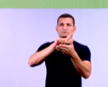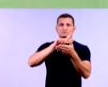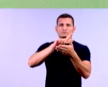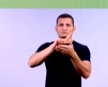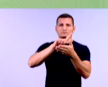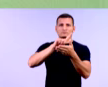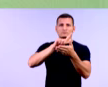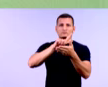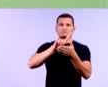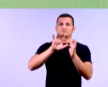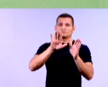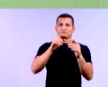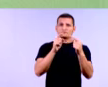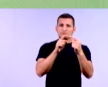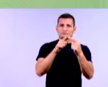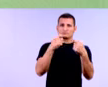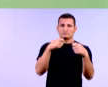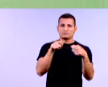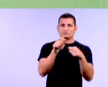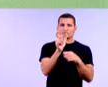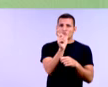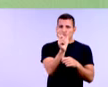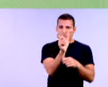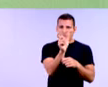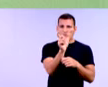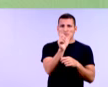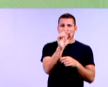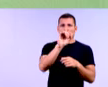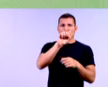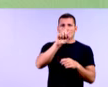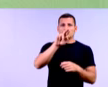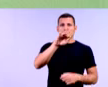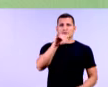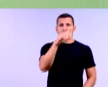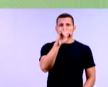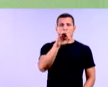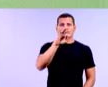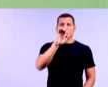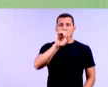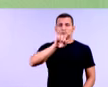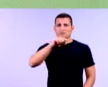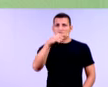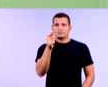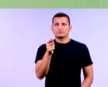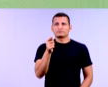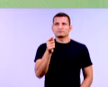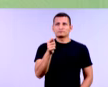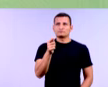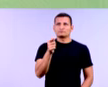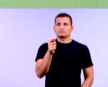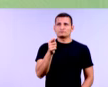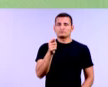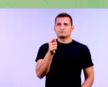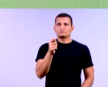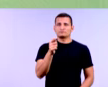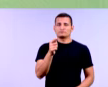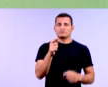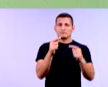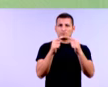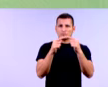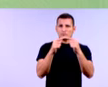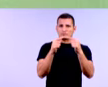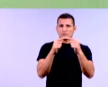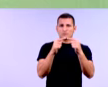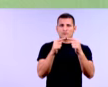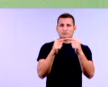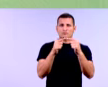vindo depois. O que acontece quando o sujeito com o verbo vem depois? Ou você concorda com os dois ou com quem